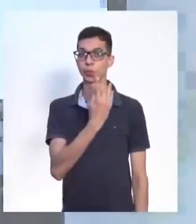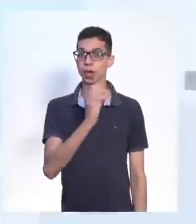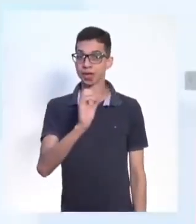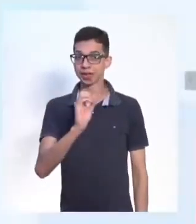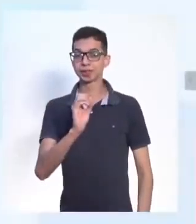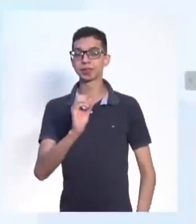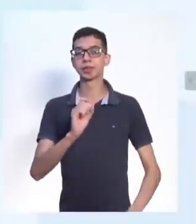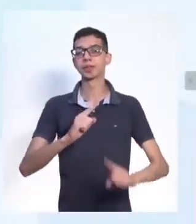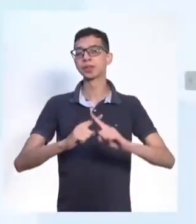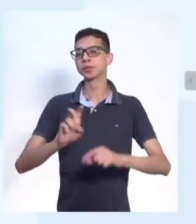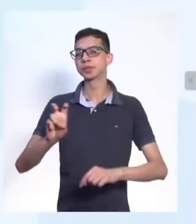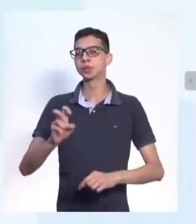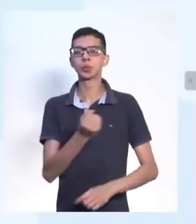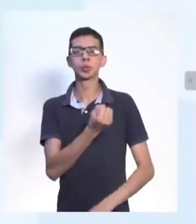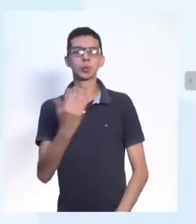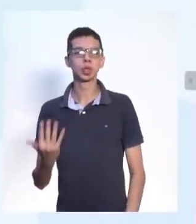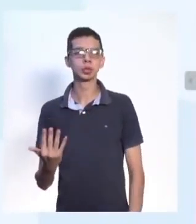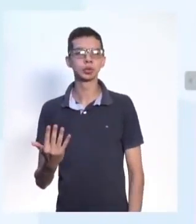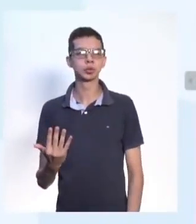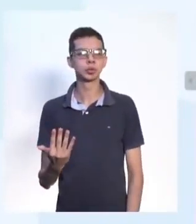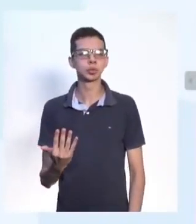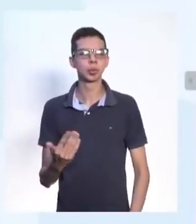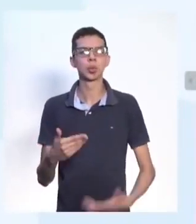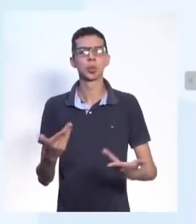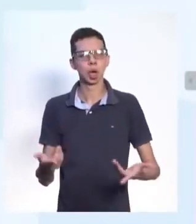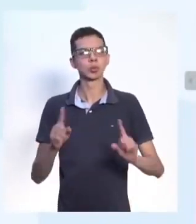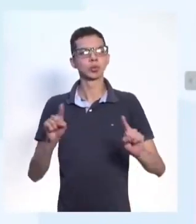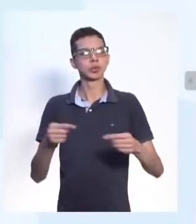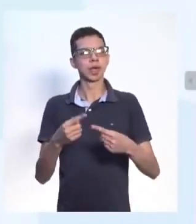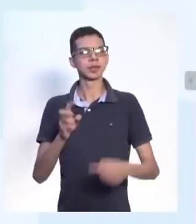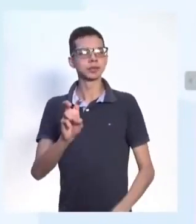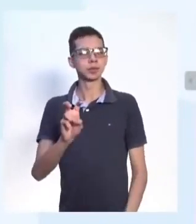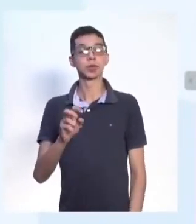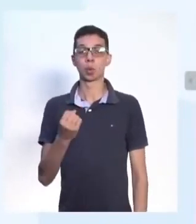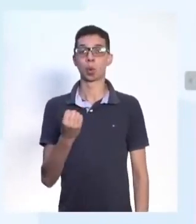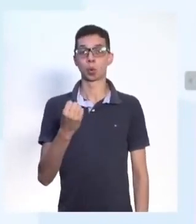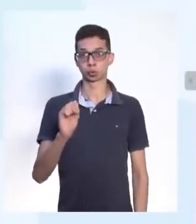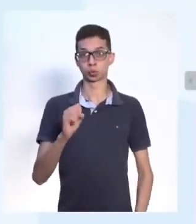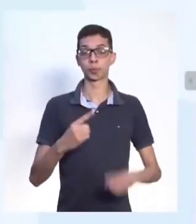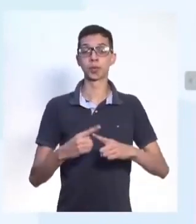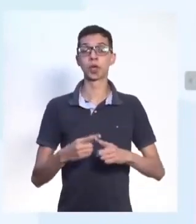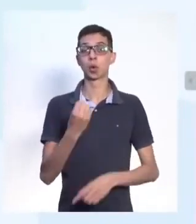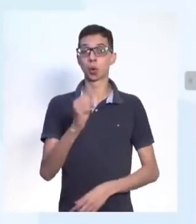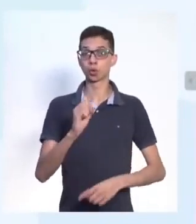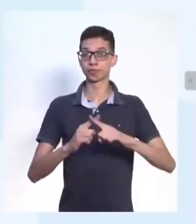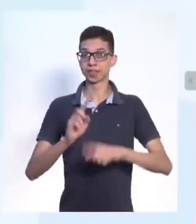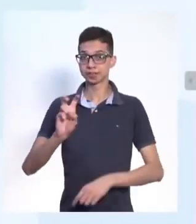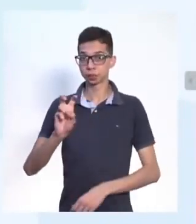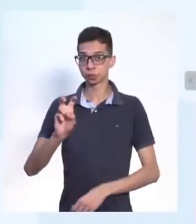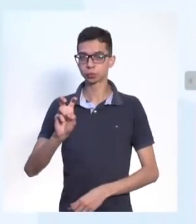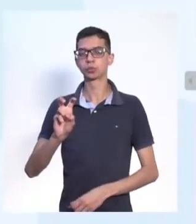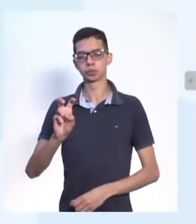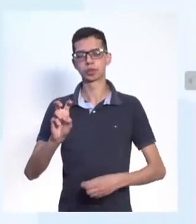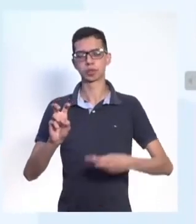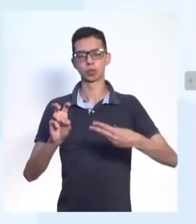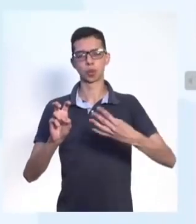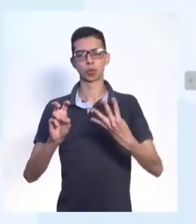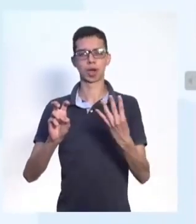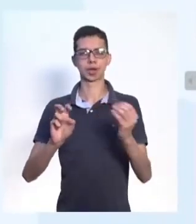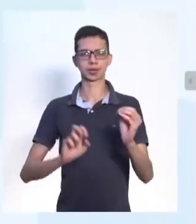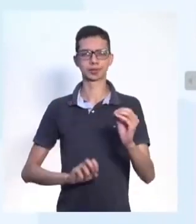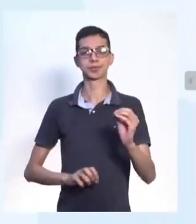na tabuada do 5? 8, né? Isso. 8 vezes 5, 40, que resta 0. Ou